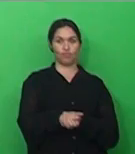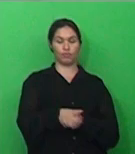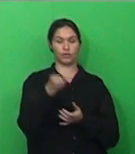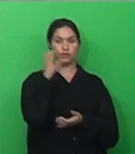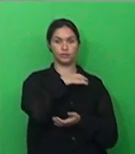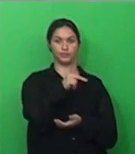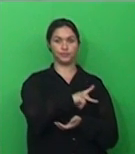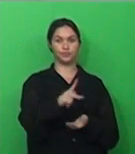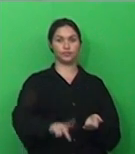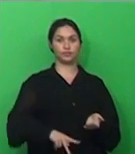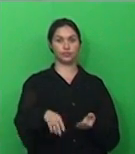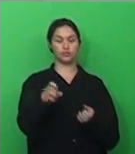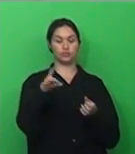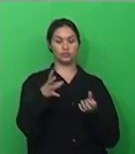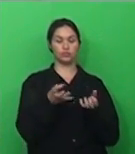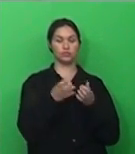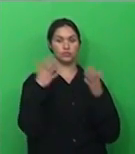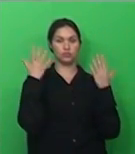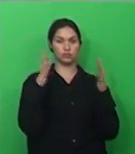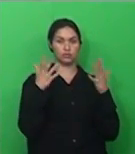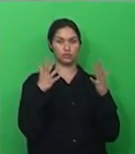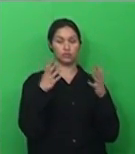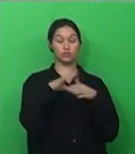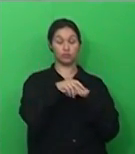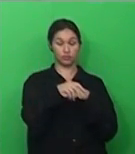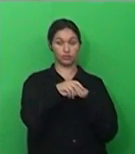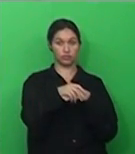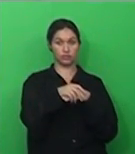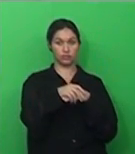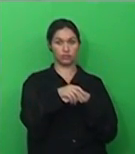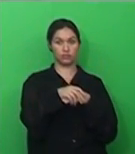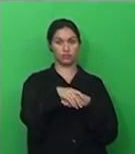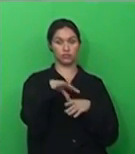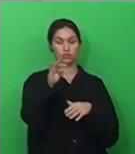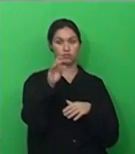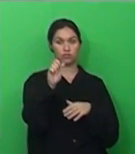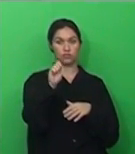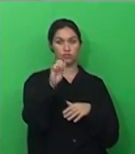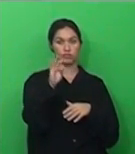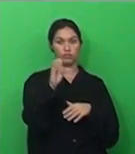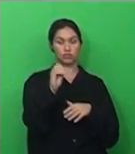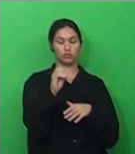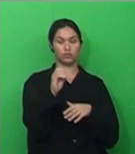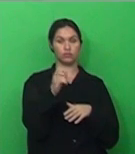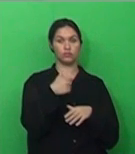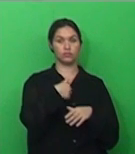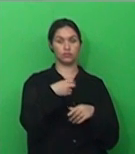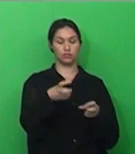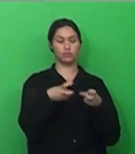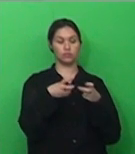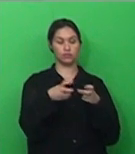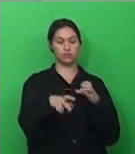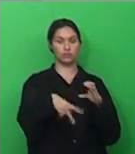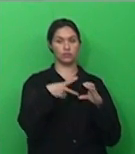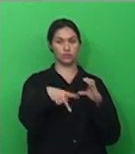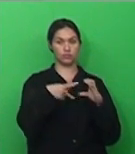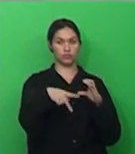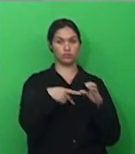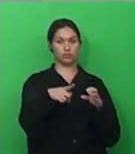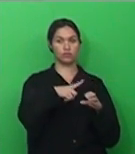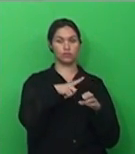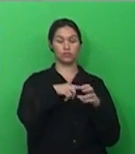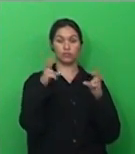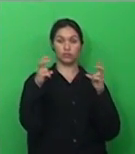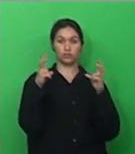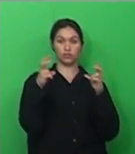Rapidamente, senhor presidente, saudar o Tato Búrigo aqui, que representa a família Honório Búrigo. Eu acho que a Câmara, esse ano, ganhou musculatura para discutir vários temas